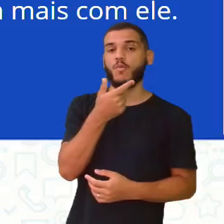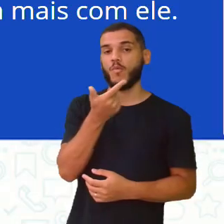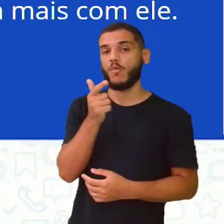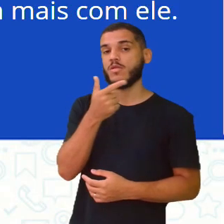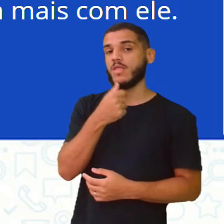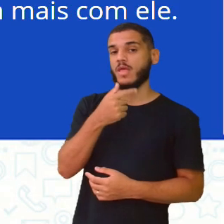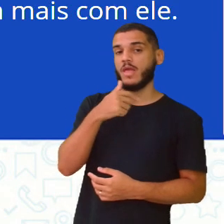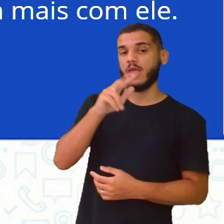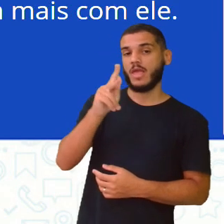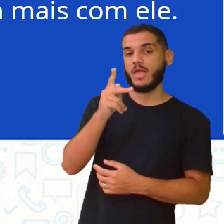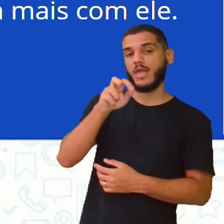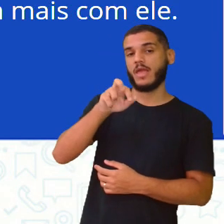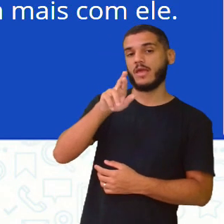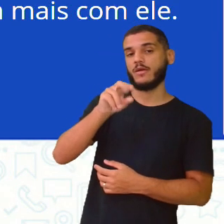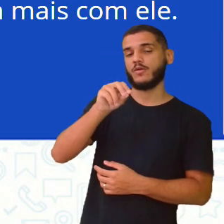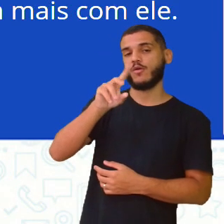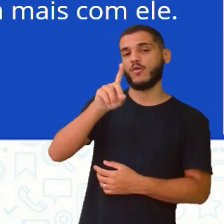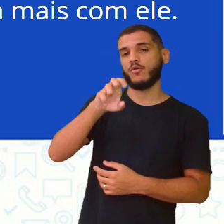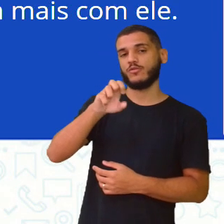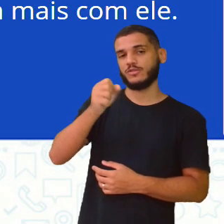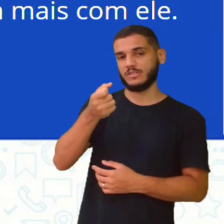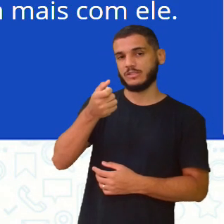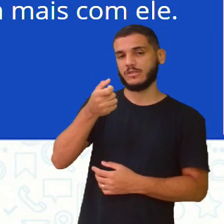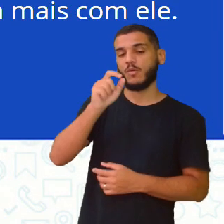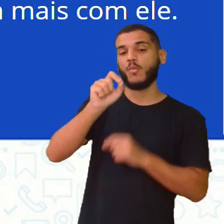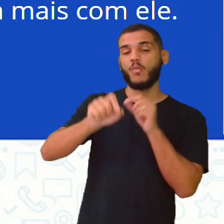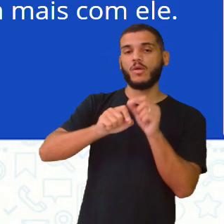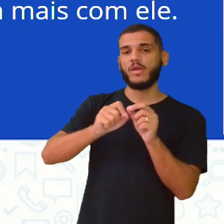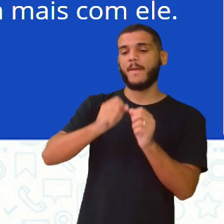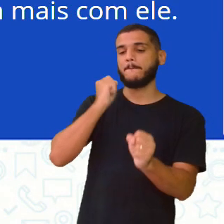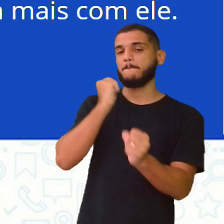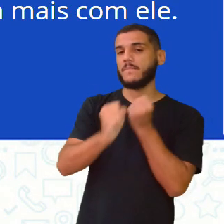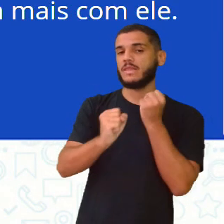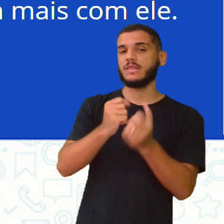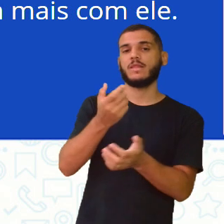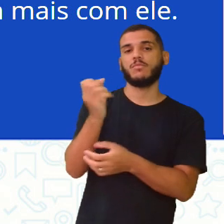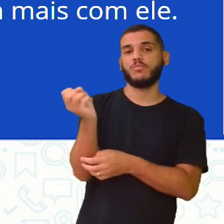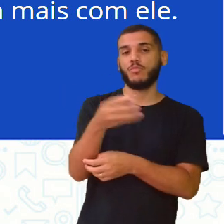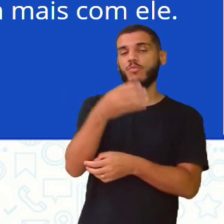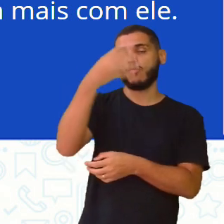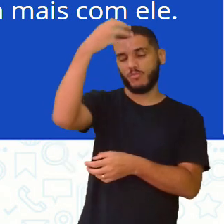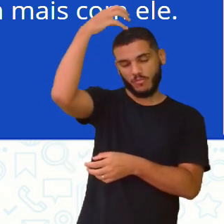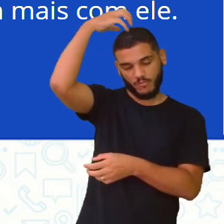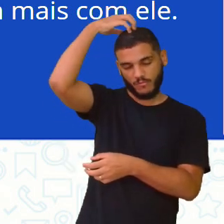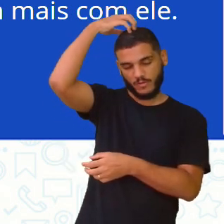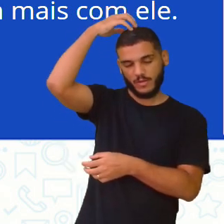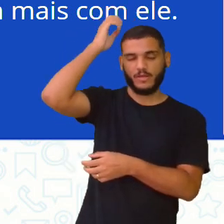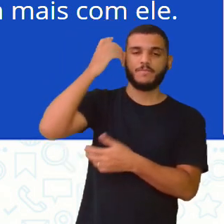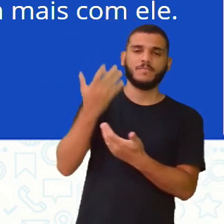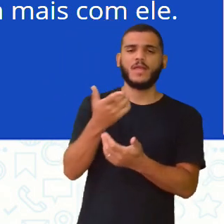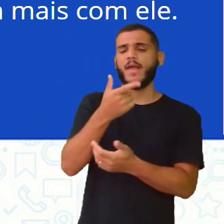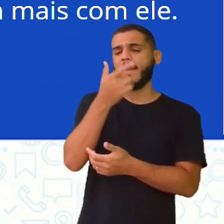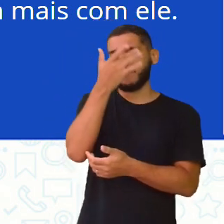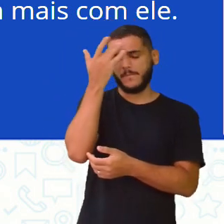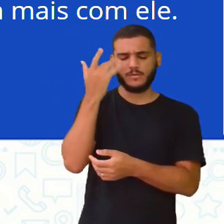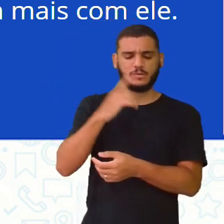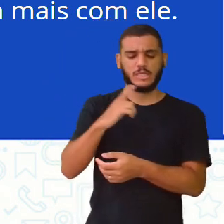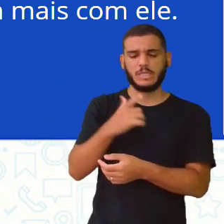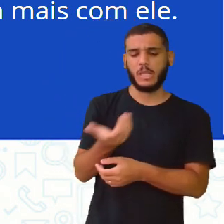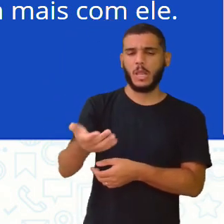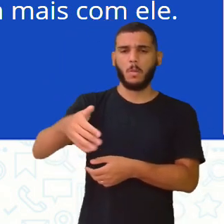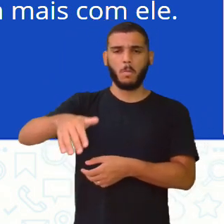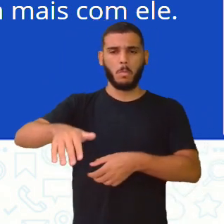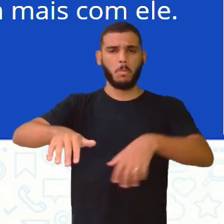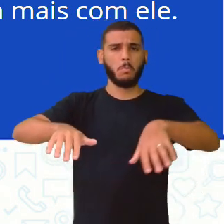era ver-se livre desse novo rei. Porque quem está no reinado, né, reinando sobre